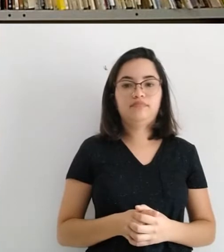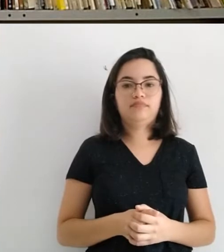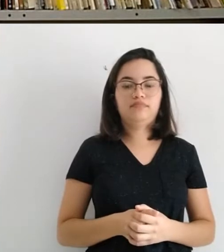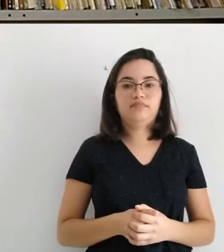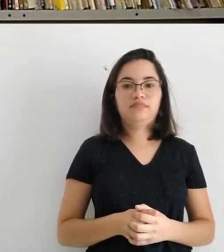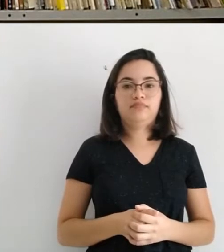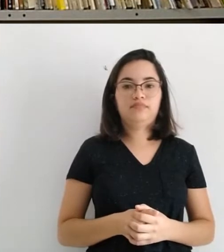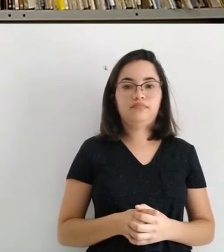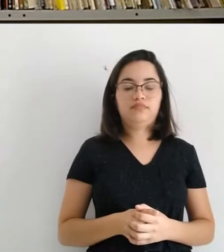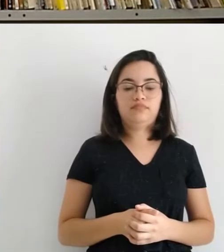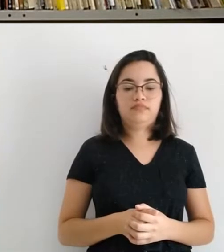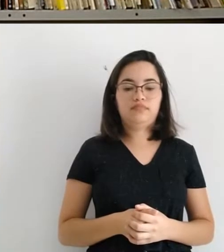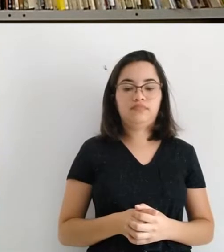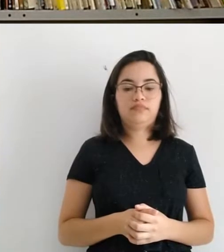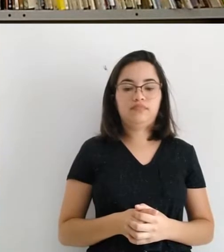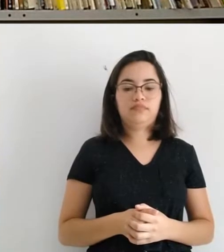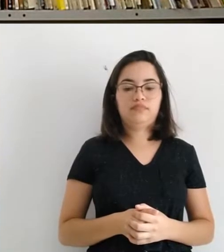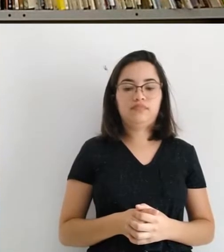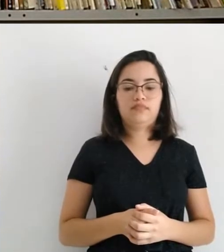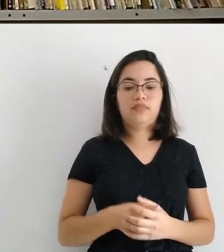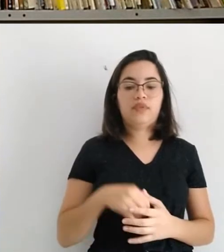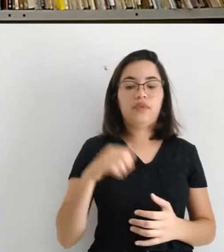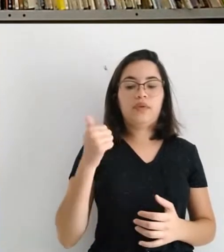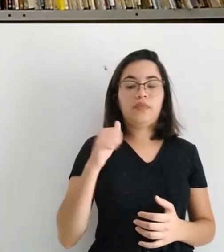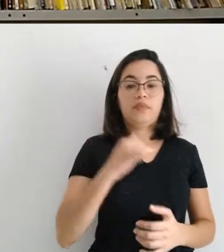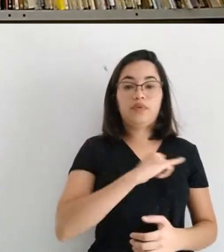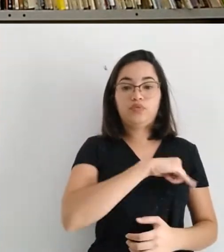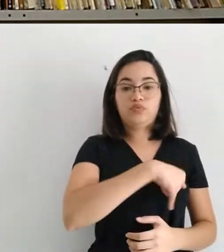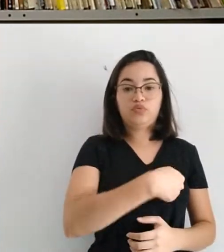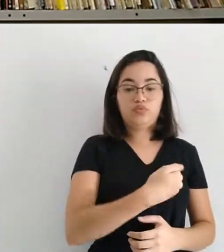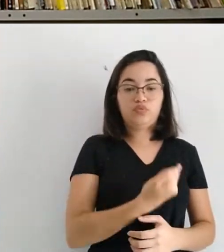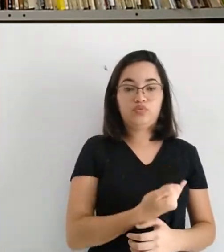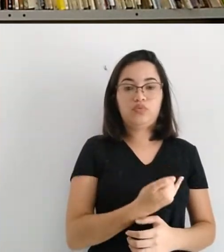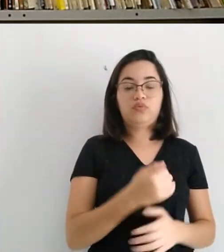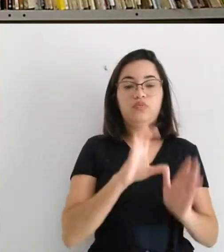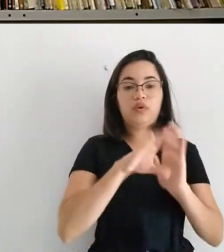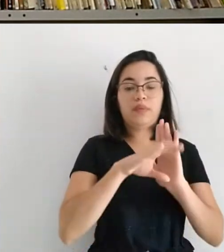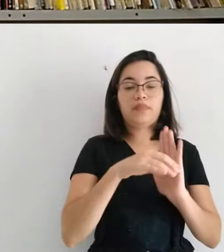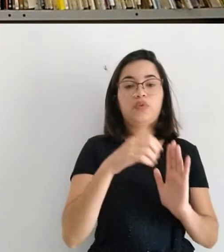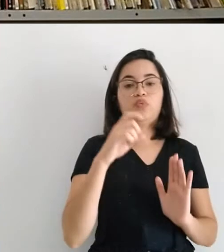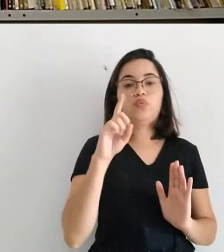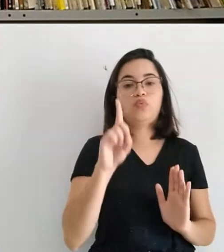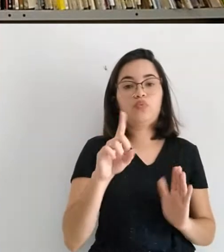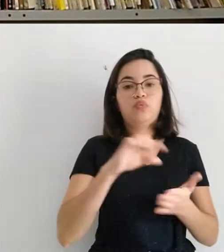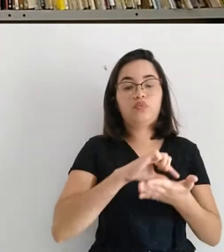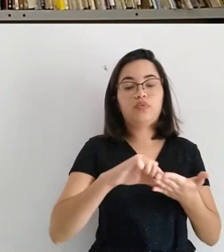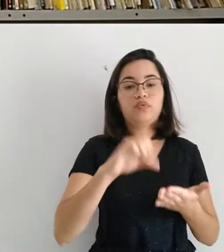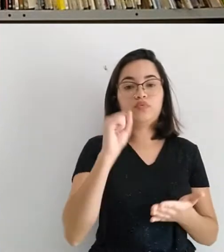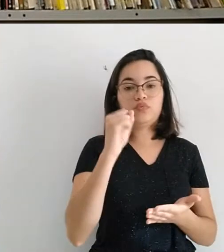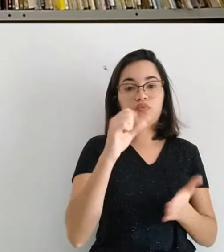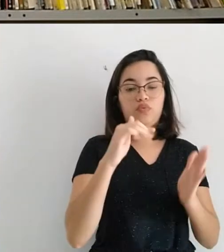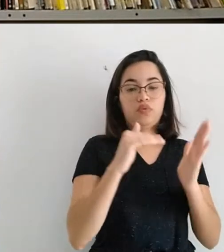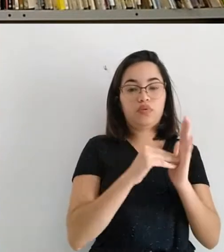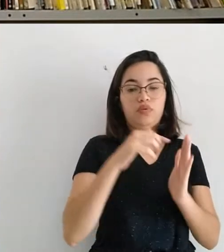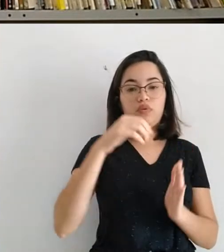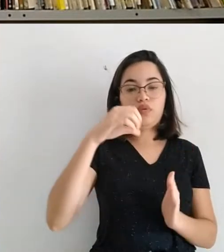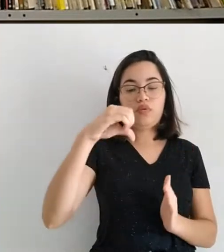Lá na epístola de 1 João, no capítulo 1, do verso 8 ao